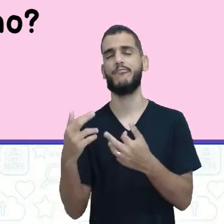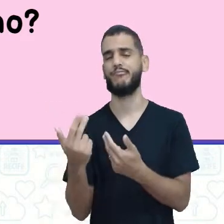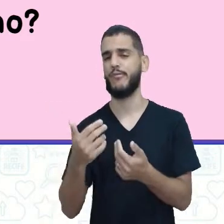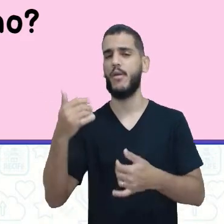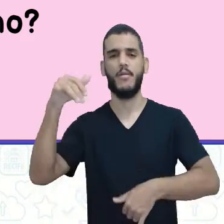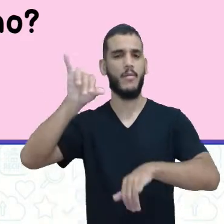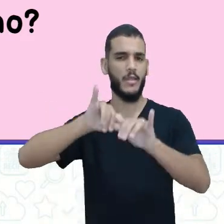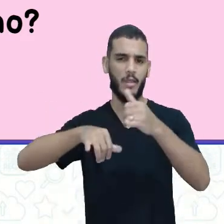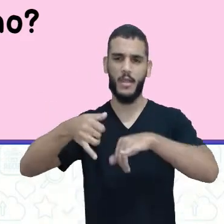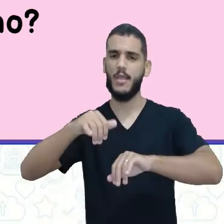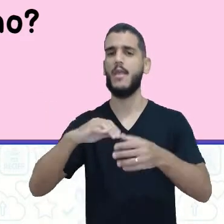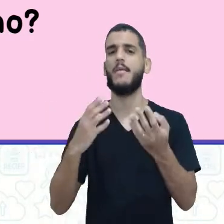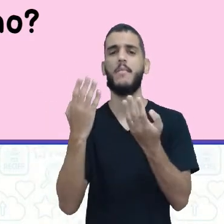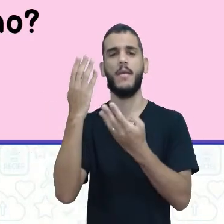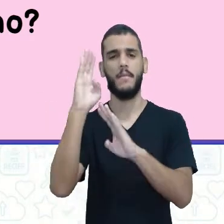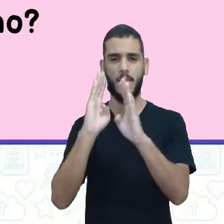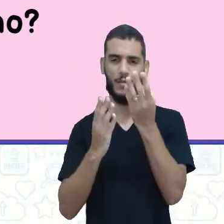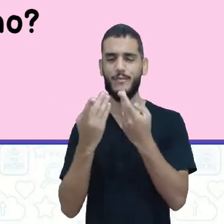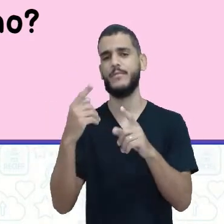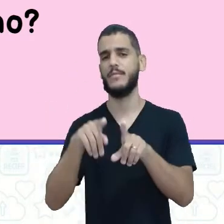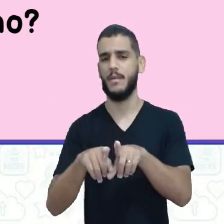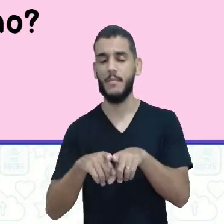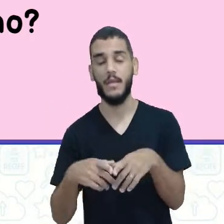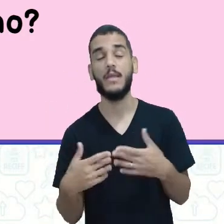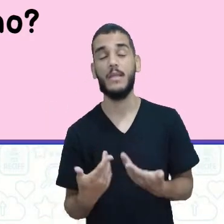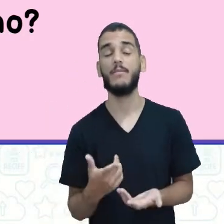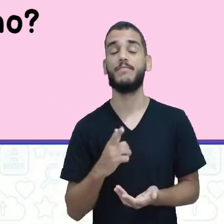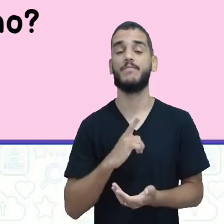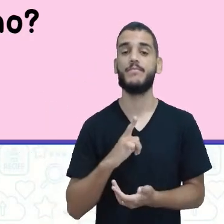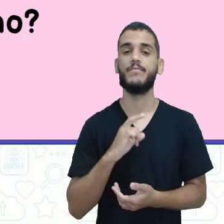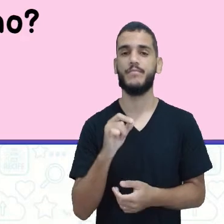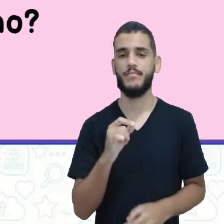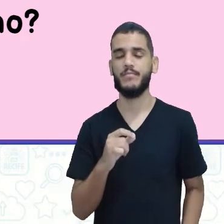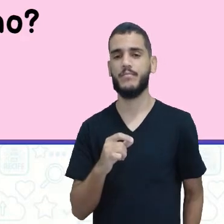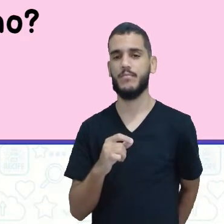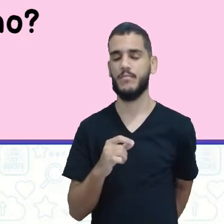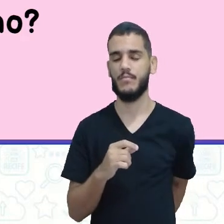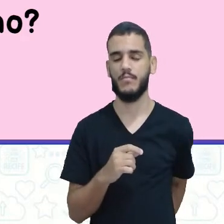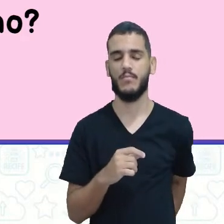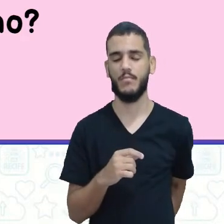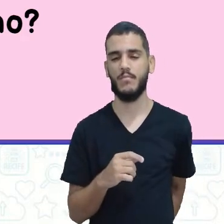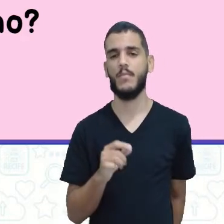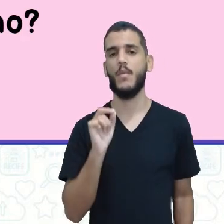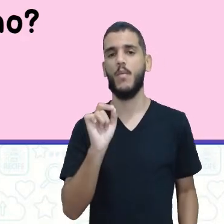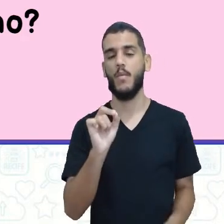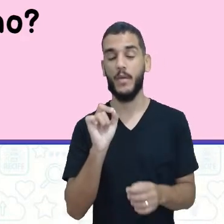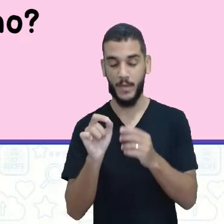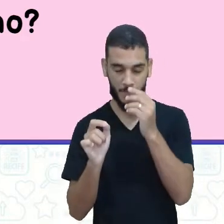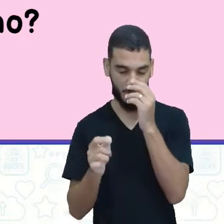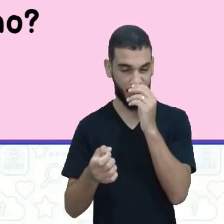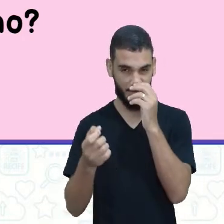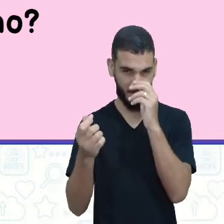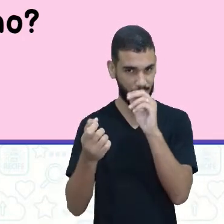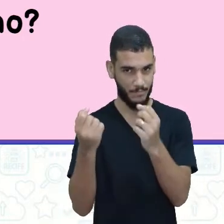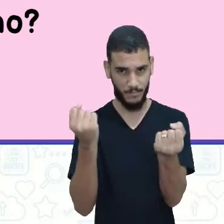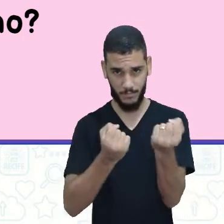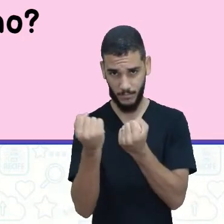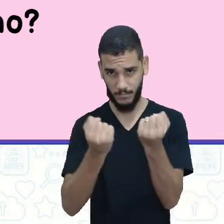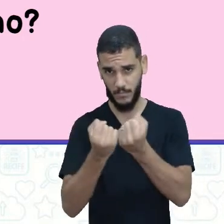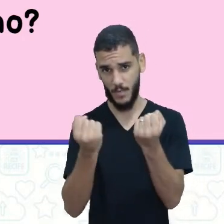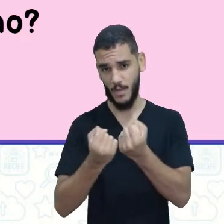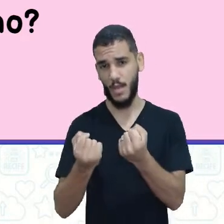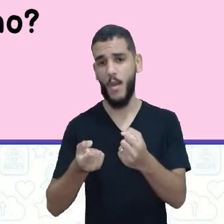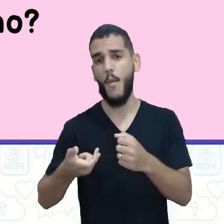todo mais. Então, nós temos um automóvel, move-se, né, a 40 km por